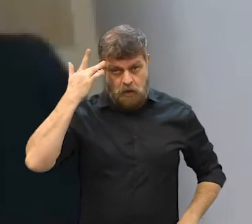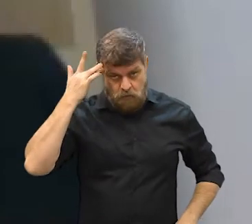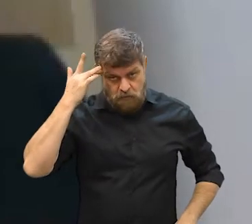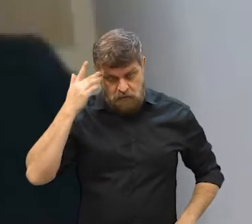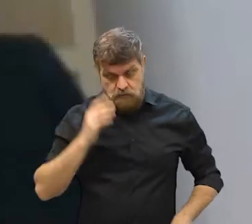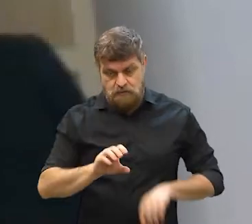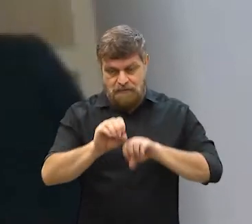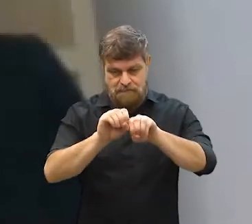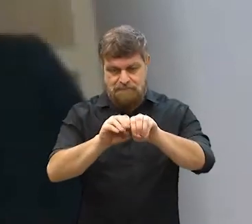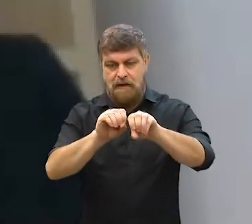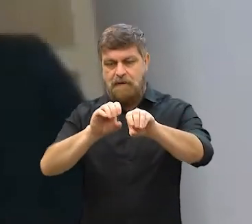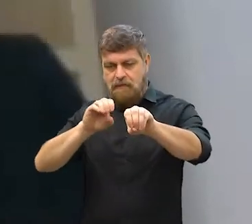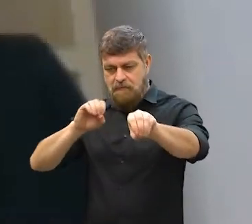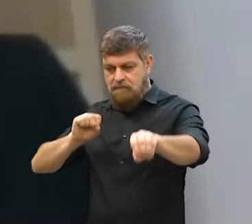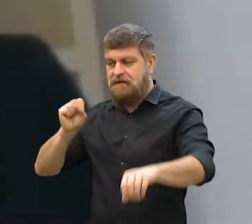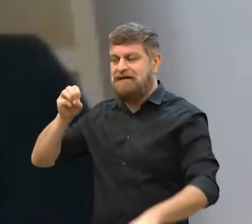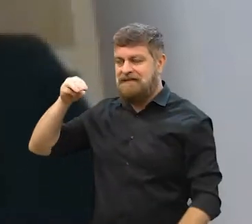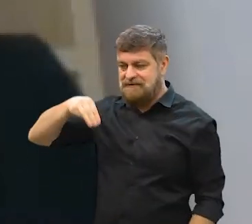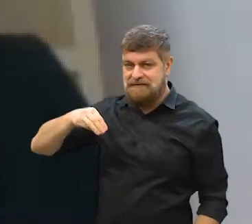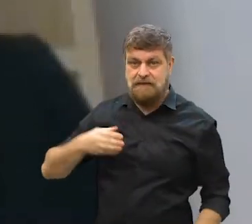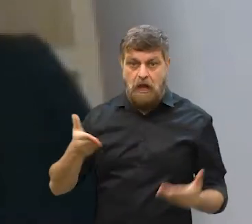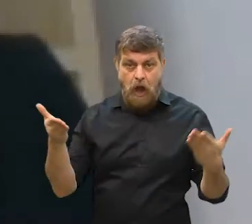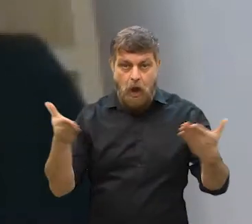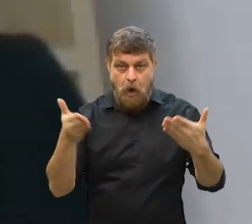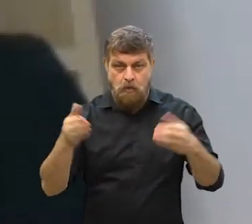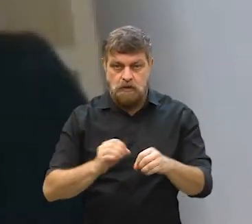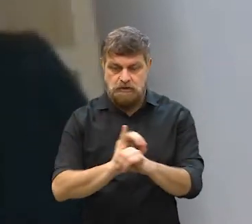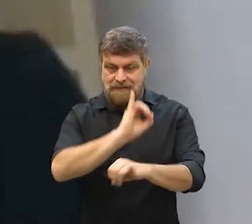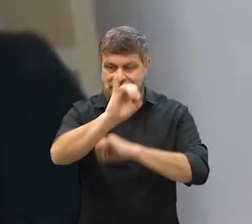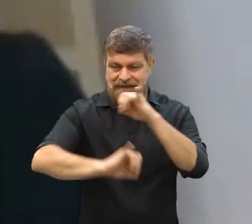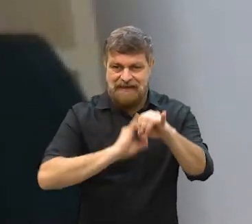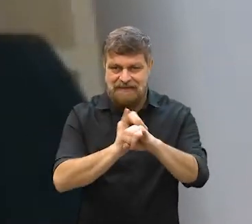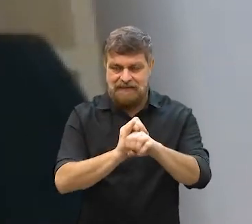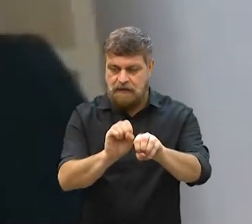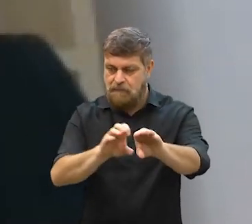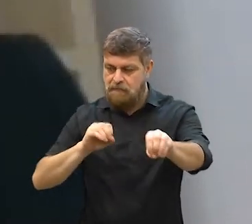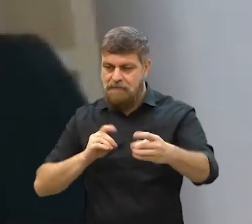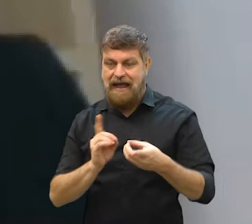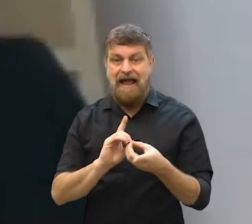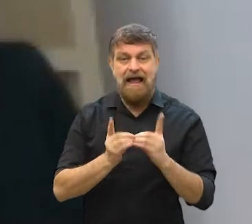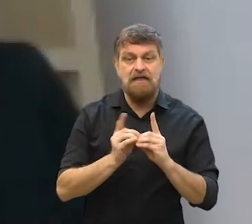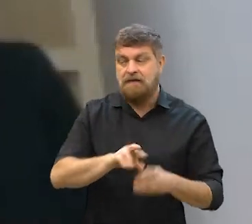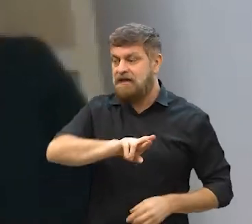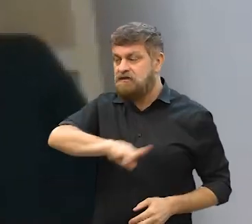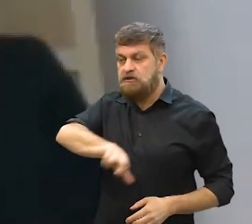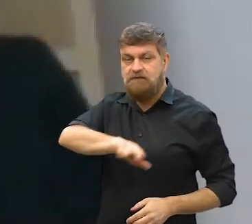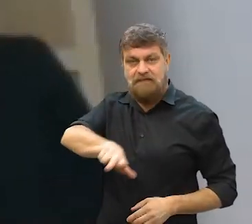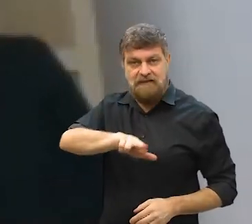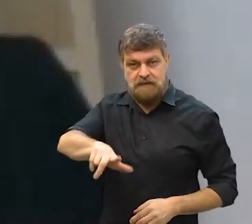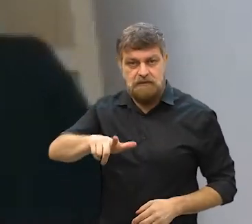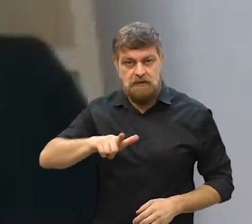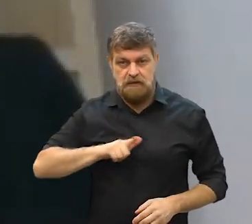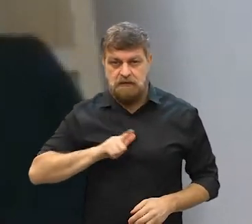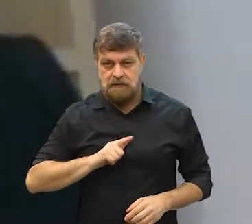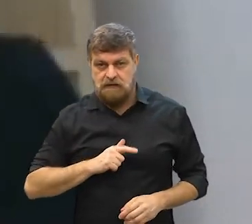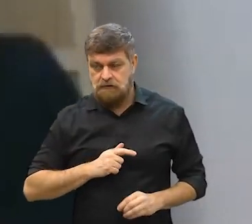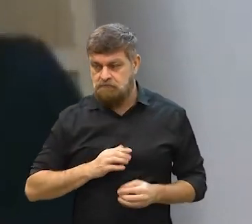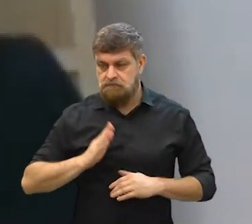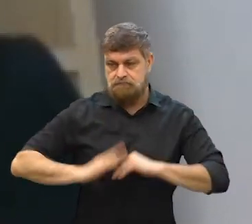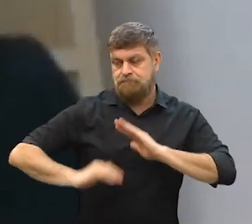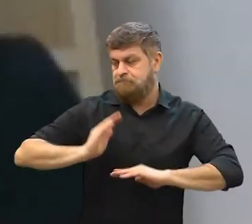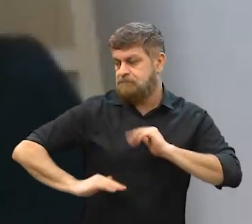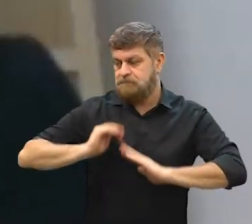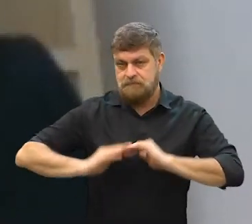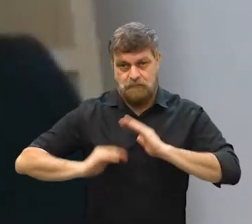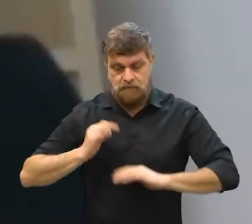continuar sim, né? Hoje as aulas online, elas têm uma dinâmica diferente, elas são extremamente proativas,